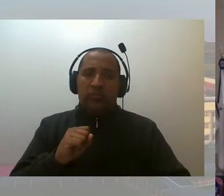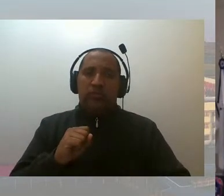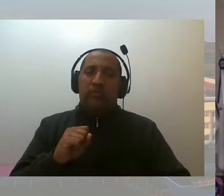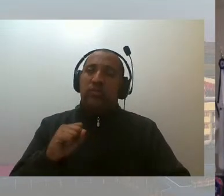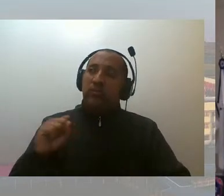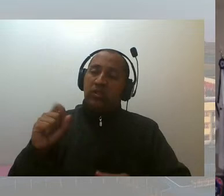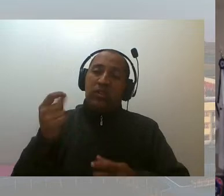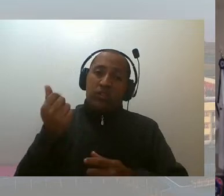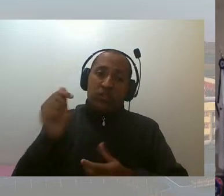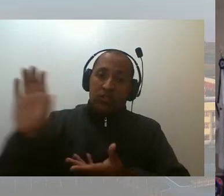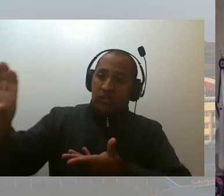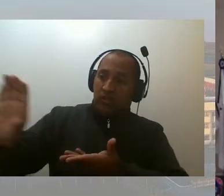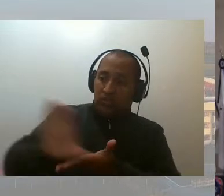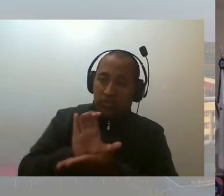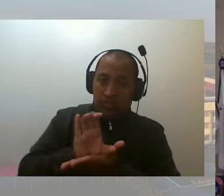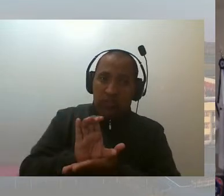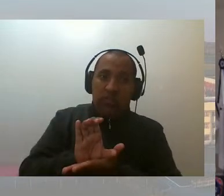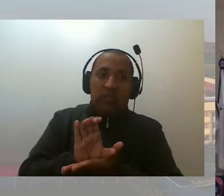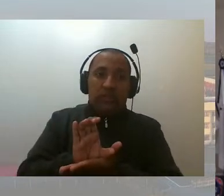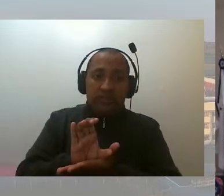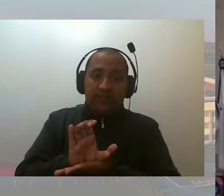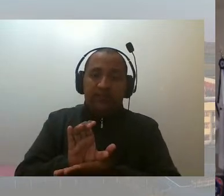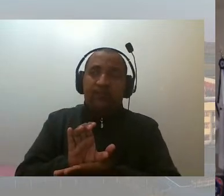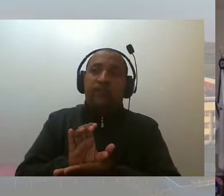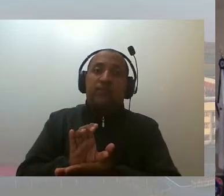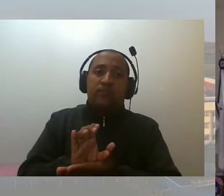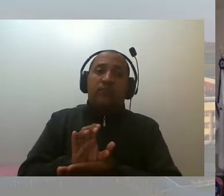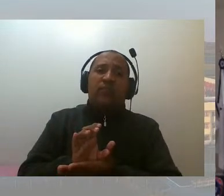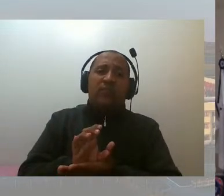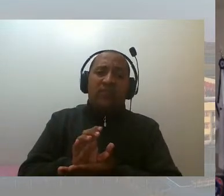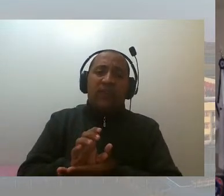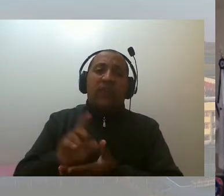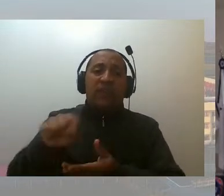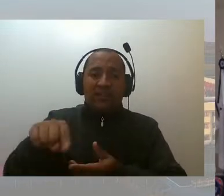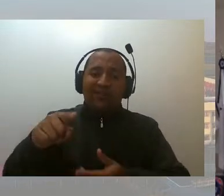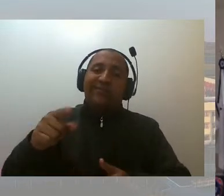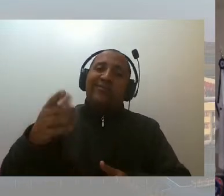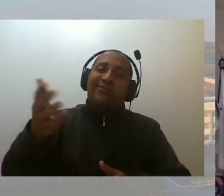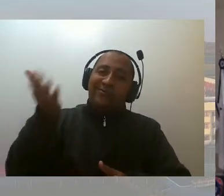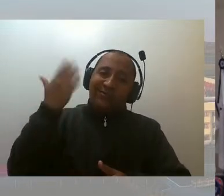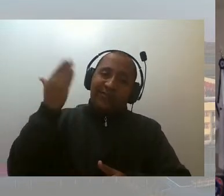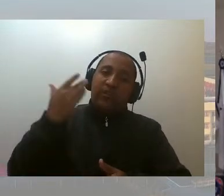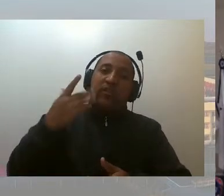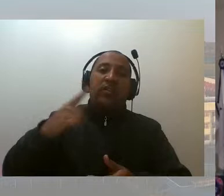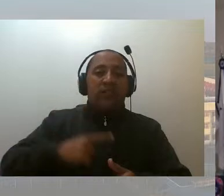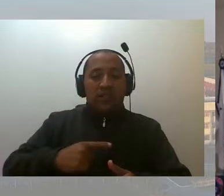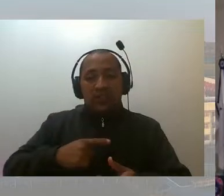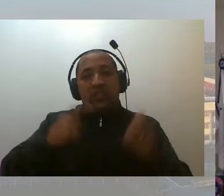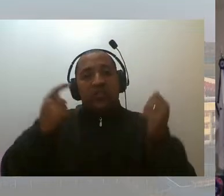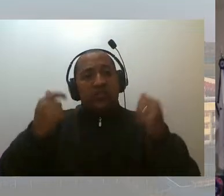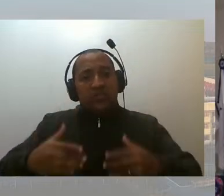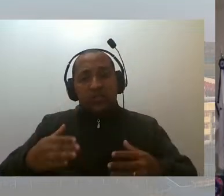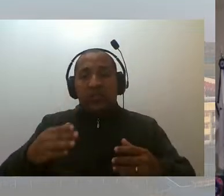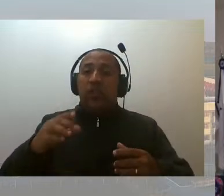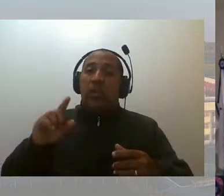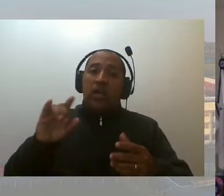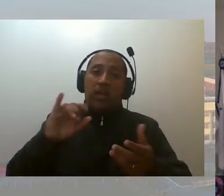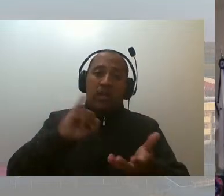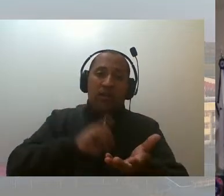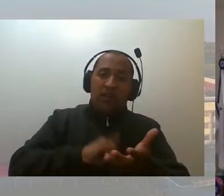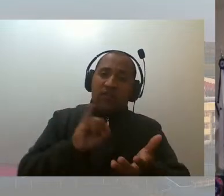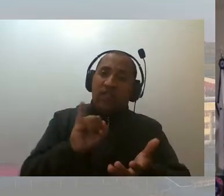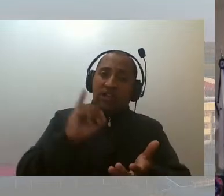recursos, né, recursos financeiros para saldar todo esse passivo, principalmente em relação ao processo inflacionário desse